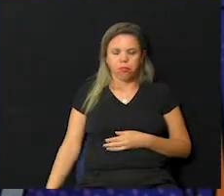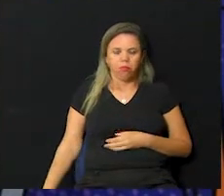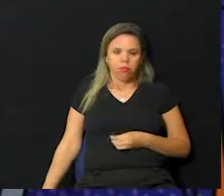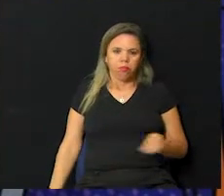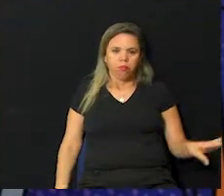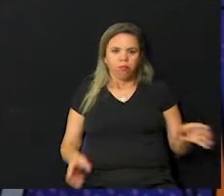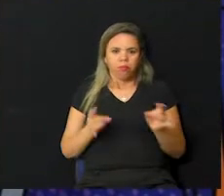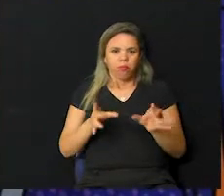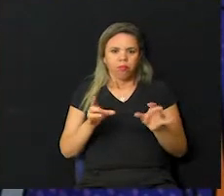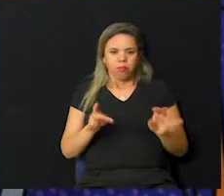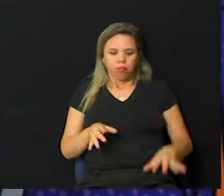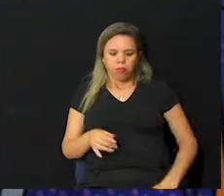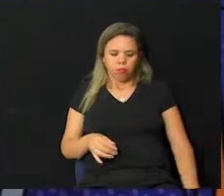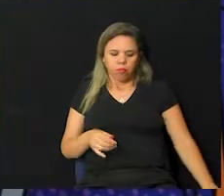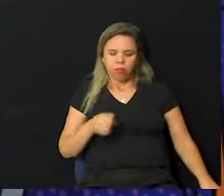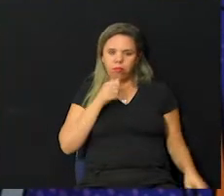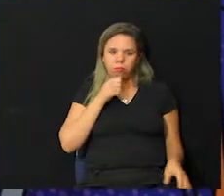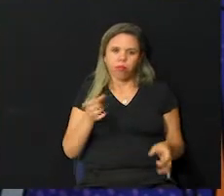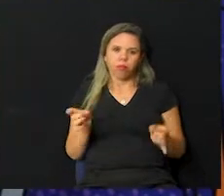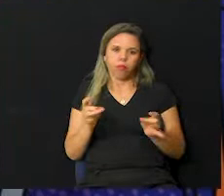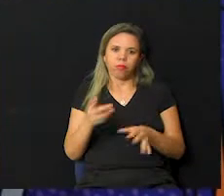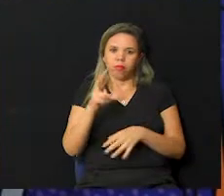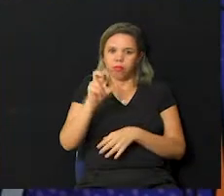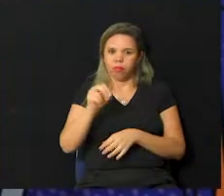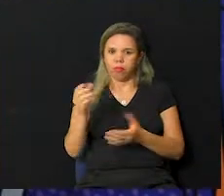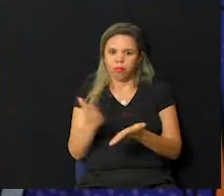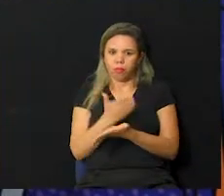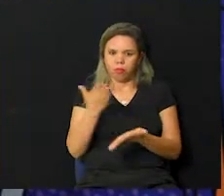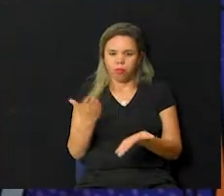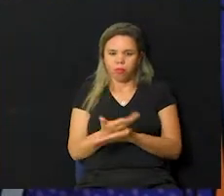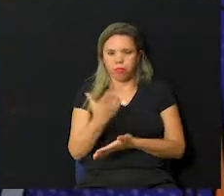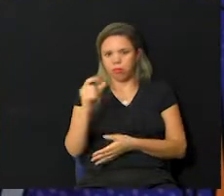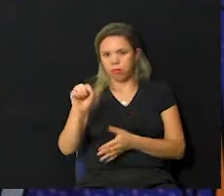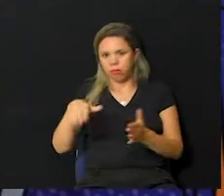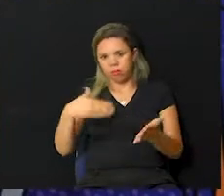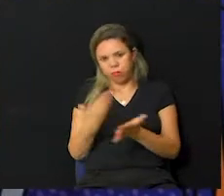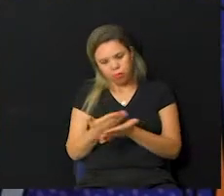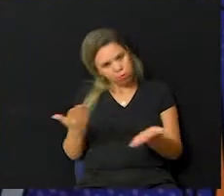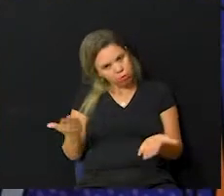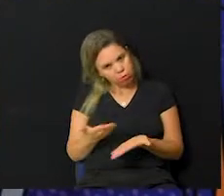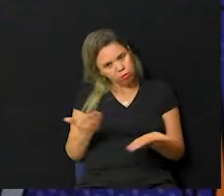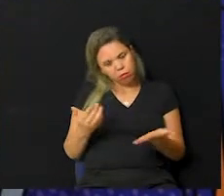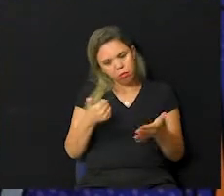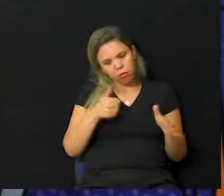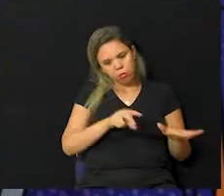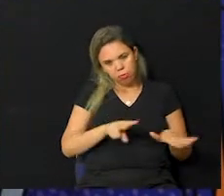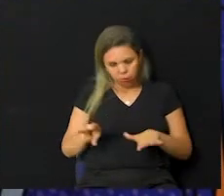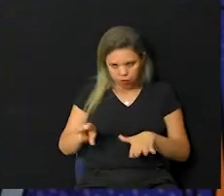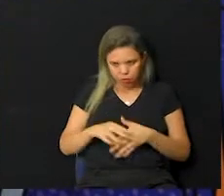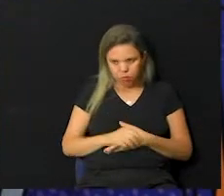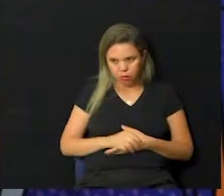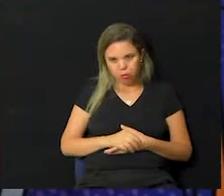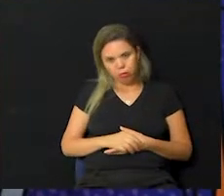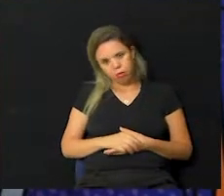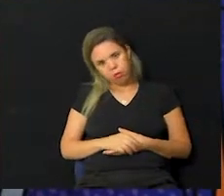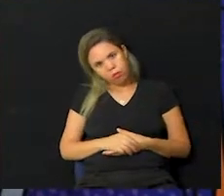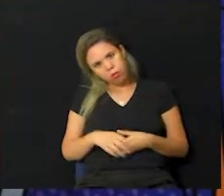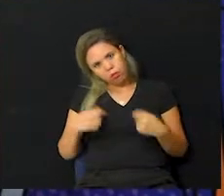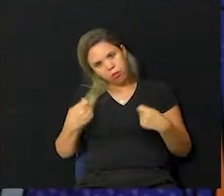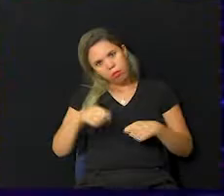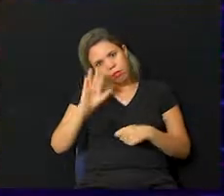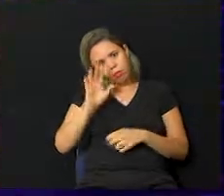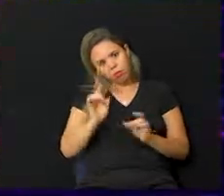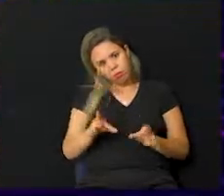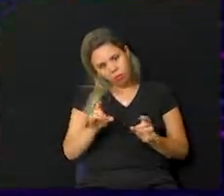ele está em pré-venda e eu preciso vender 50 livros. Eu vendi 10 até agora, na primeira semana, e